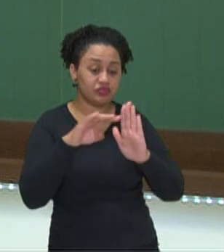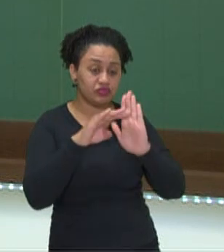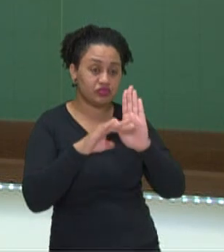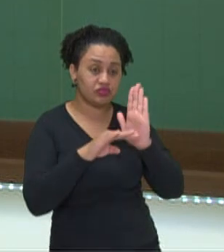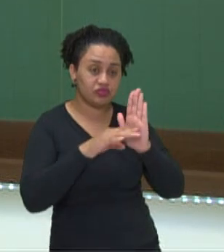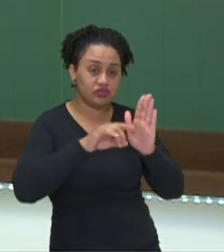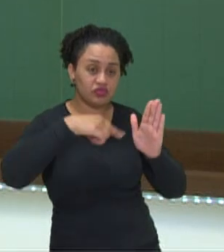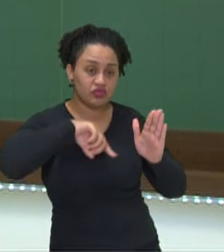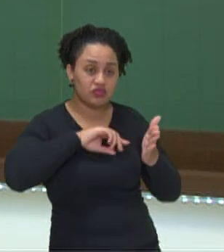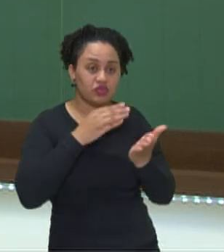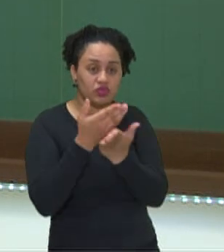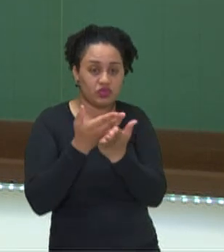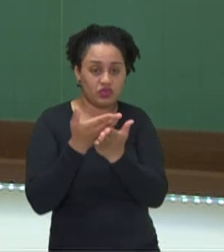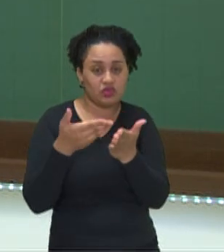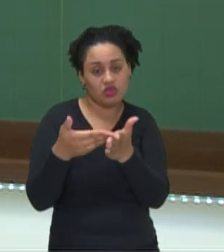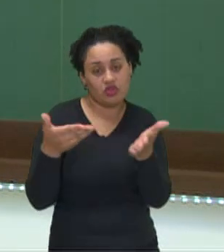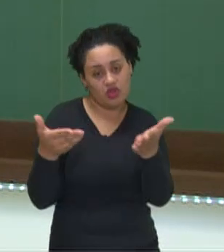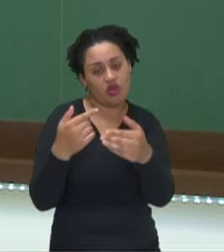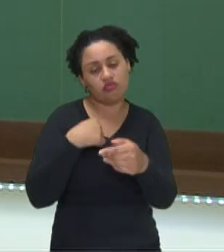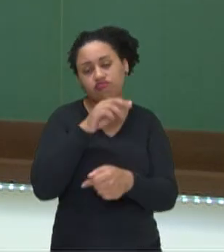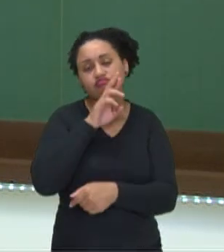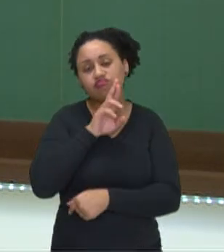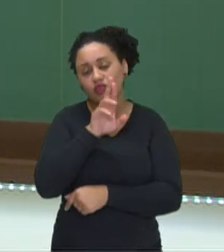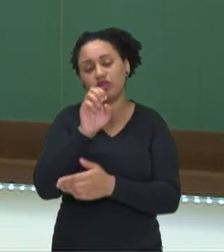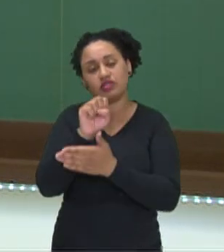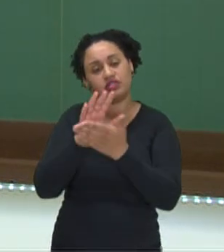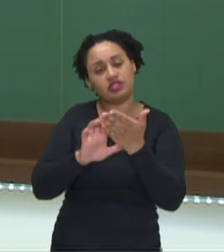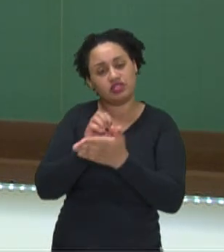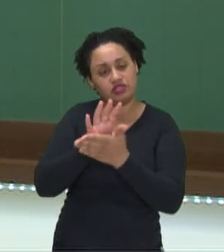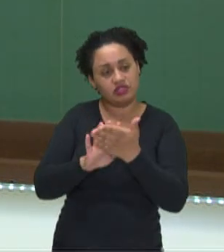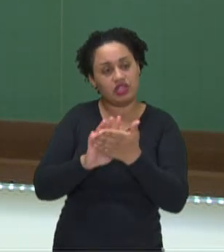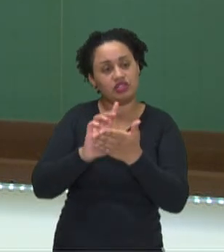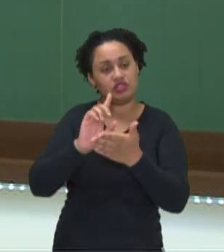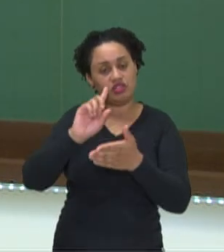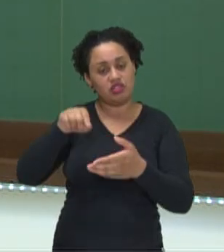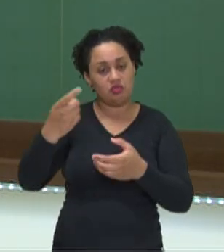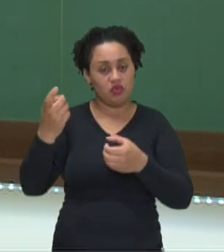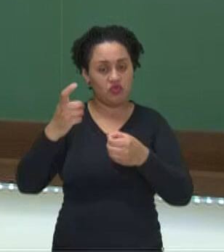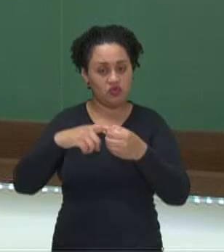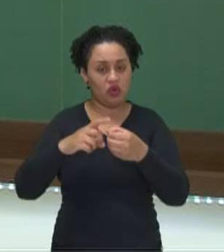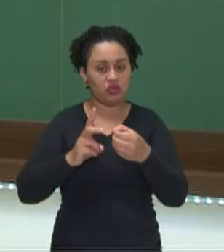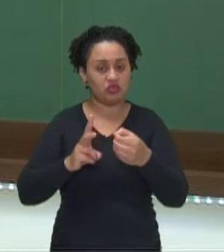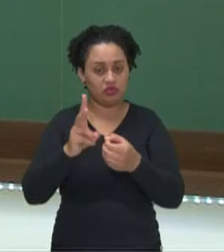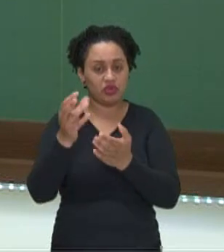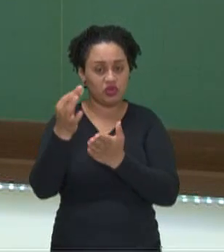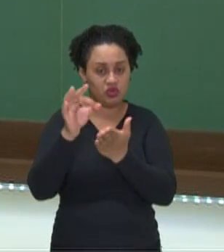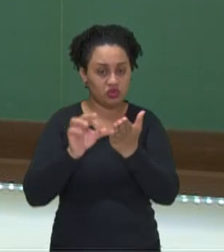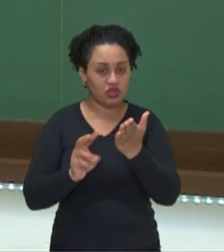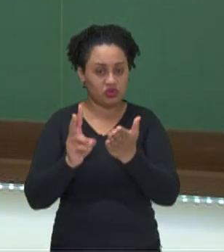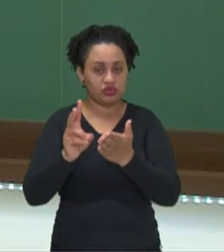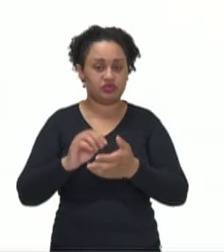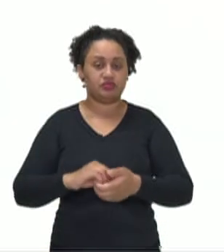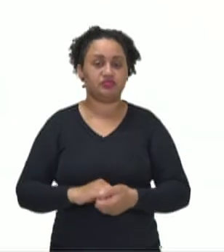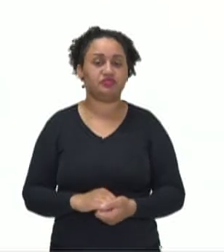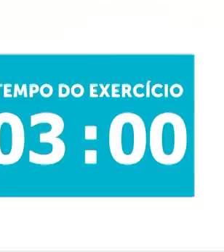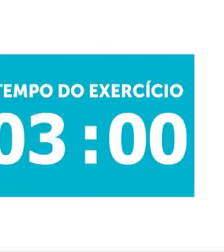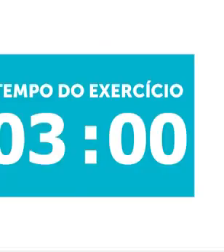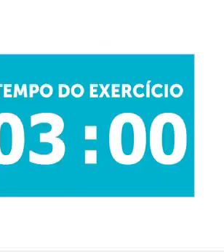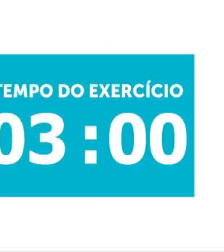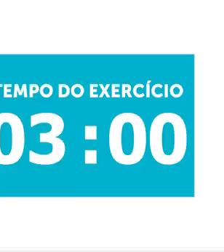acabamos de aprender, resolvam este exercício e a professora já volta para corrigir com vocês.